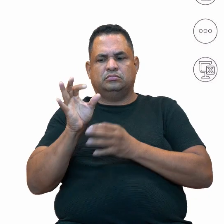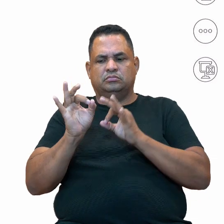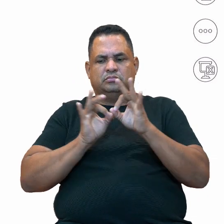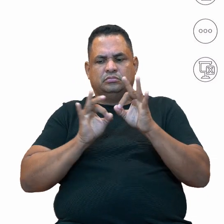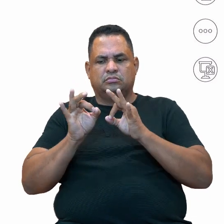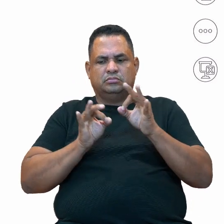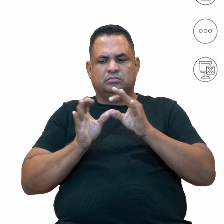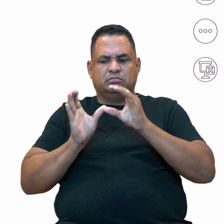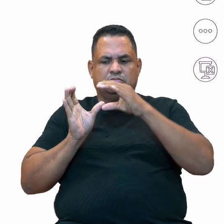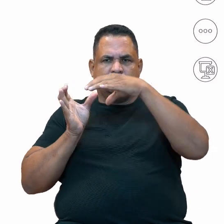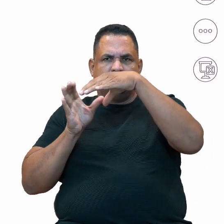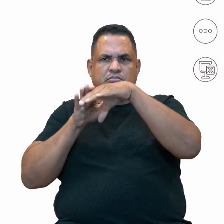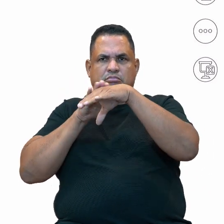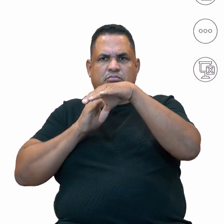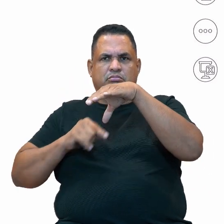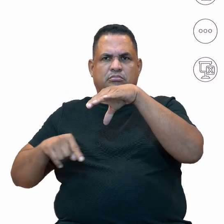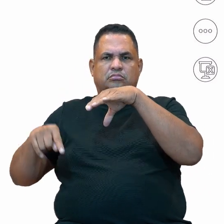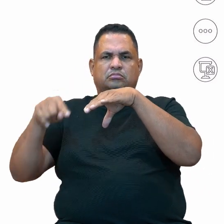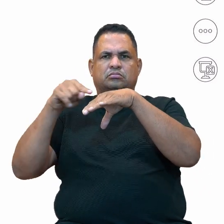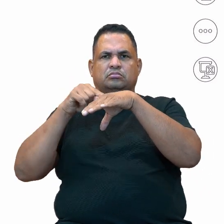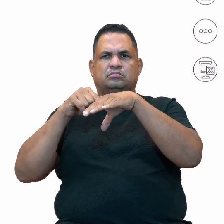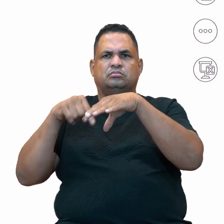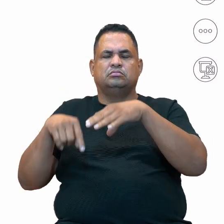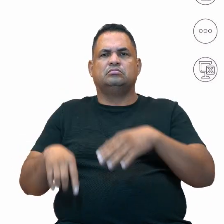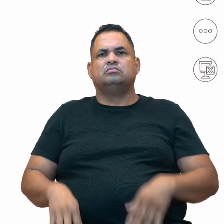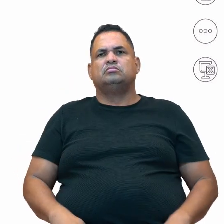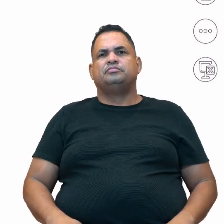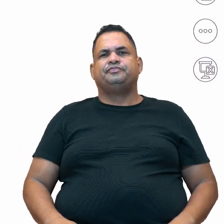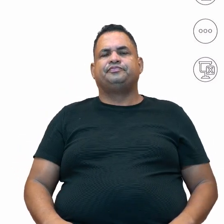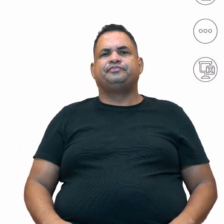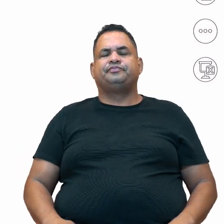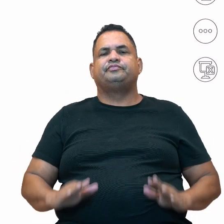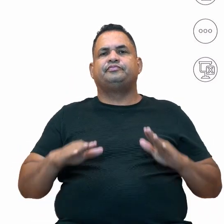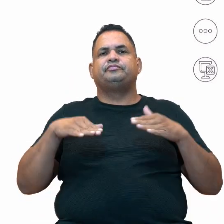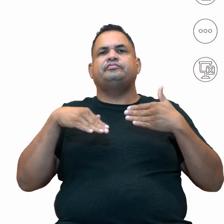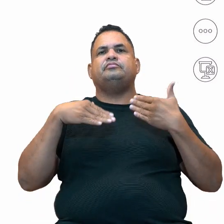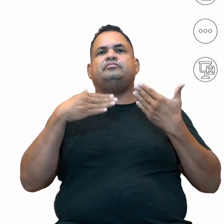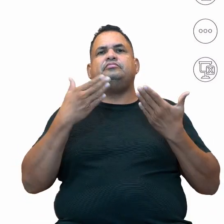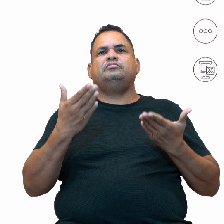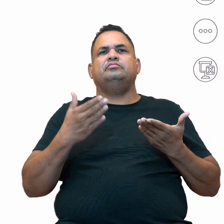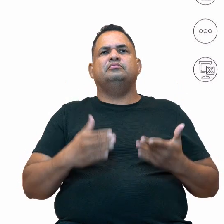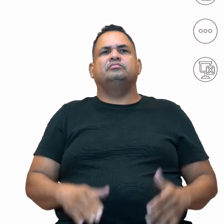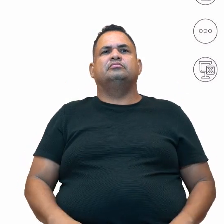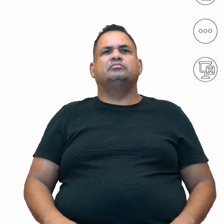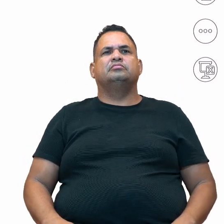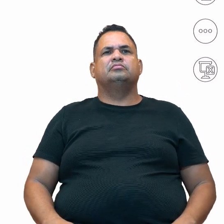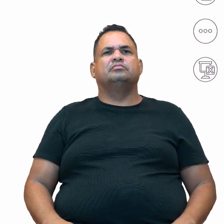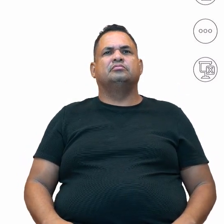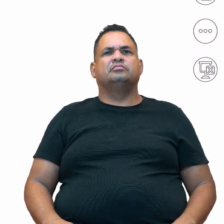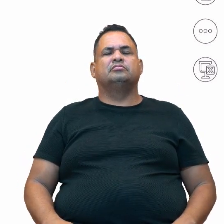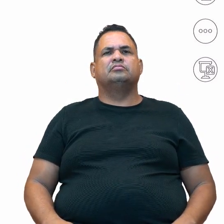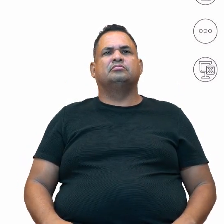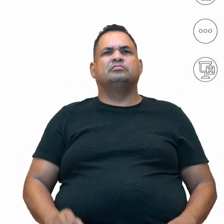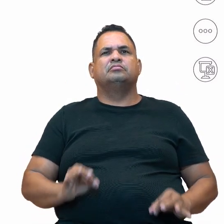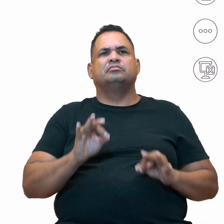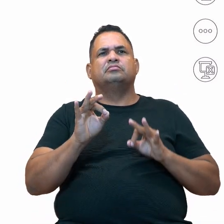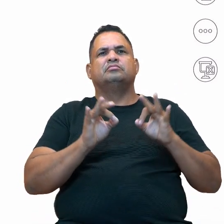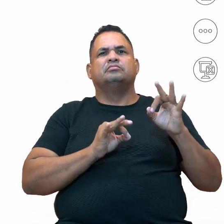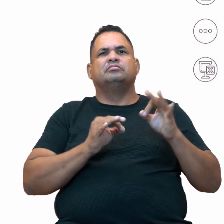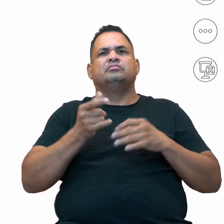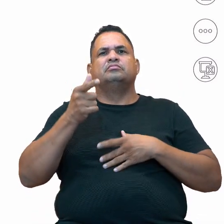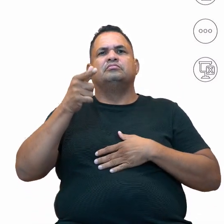né? Ou podem se destacar. Quando elas se destacam, olha aqui, elas vão formar uma